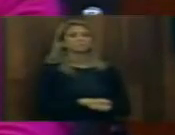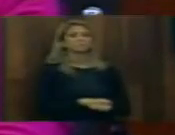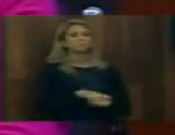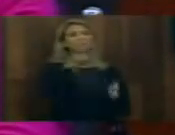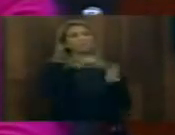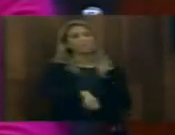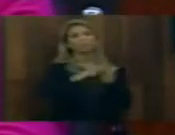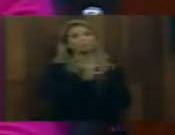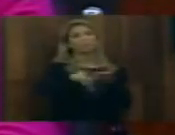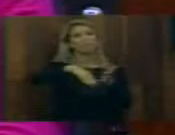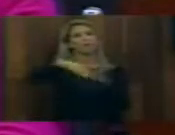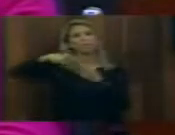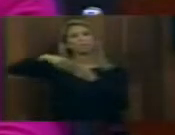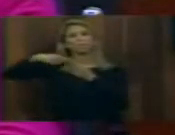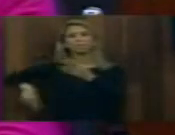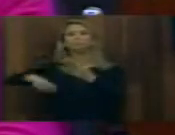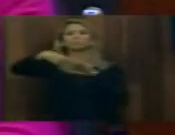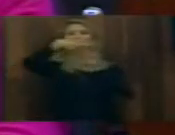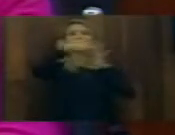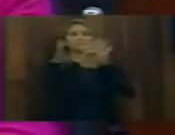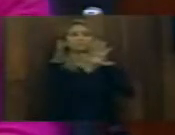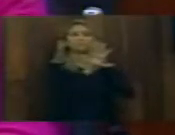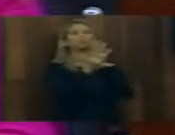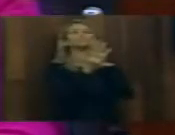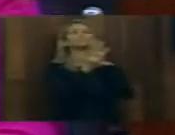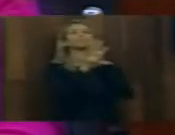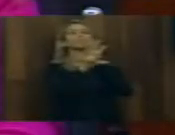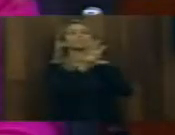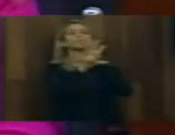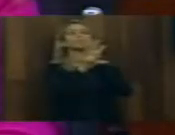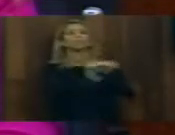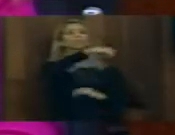Veto total oposto ao projeto de lei